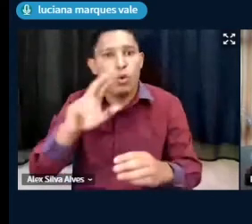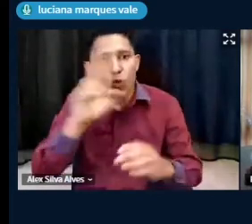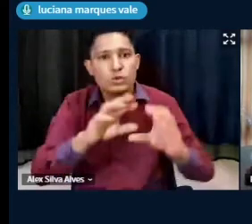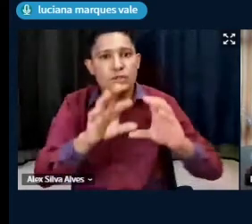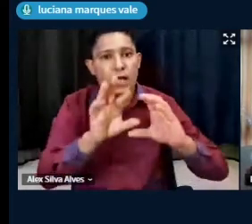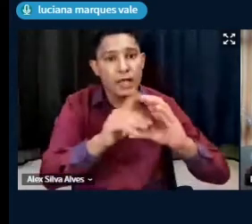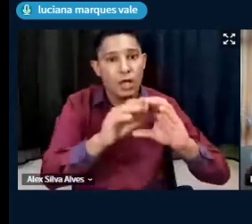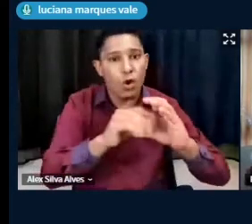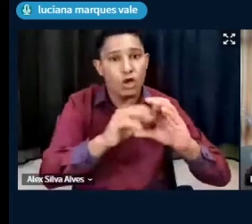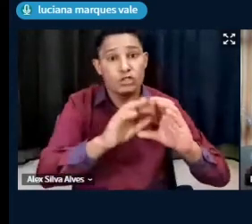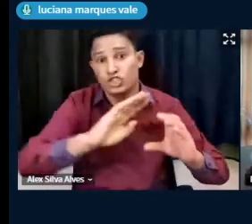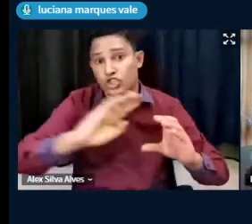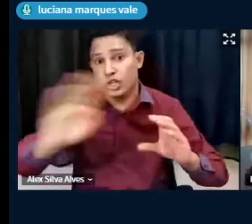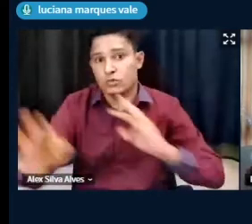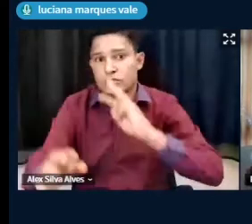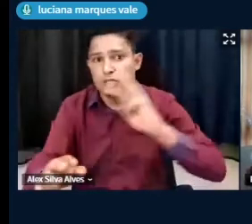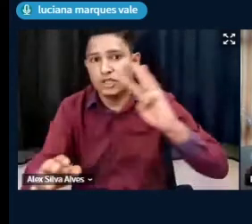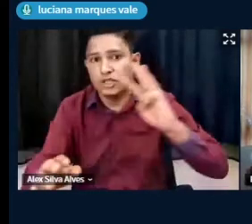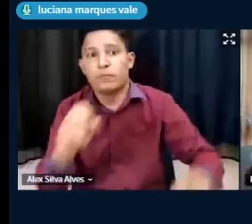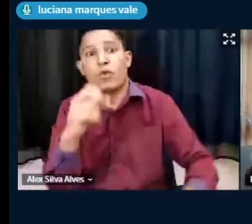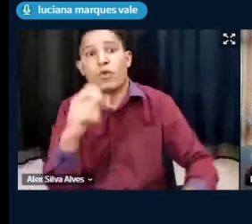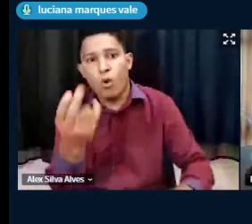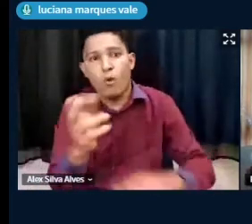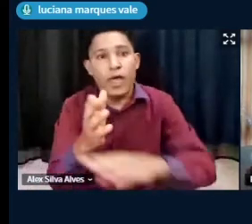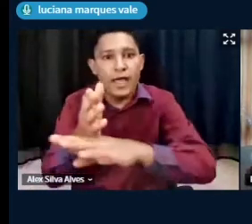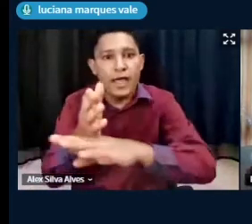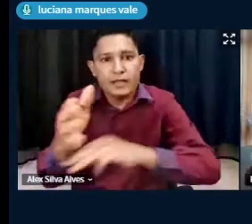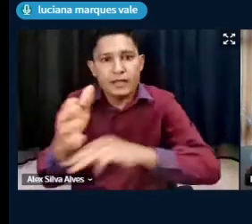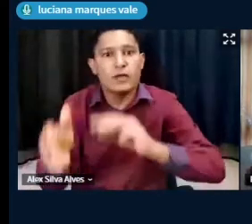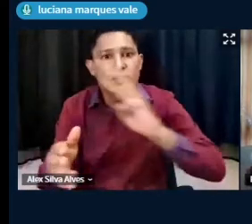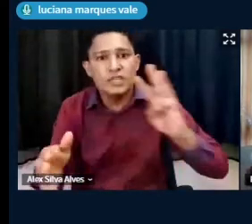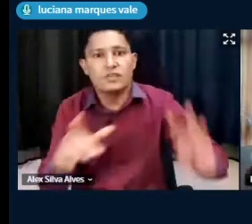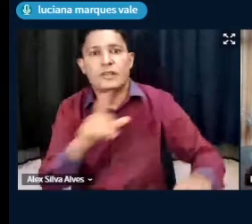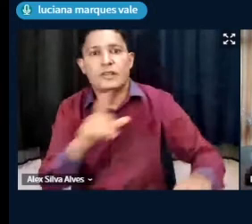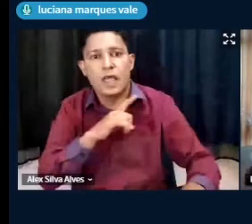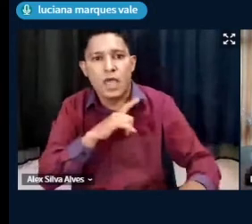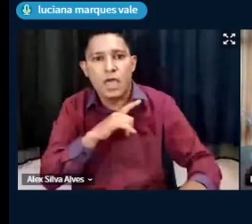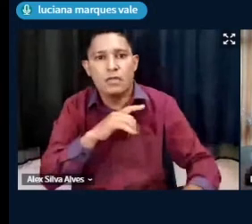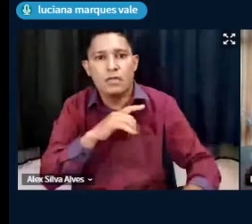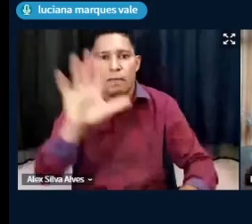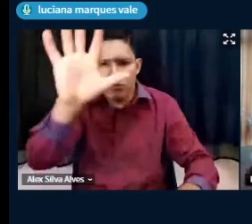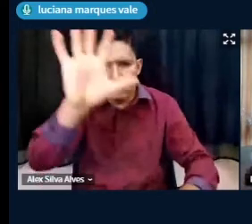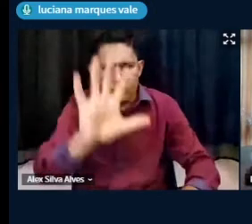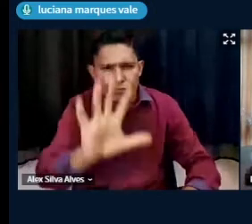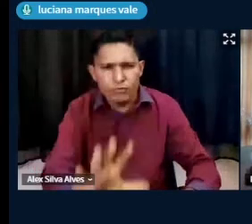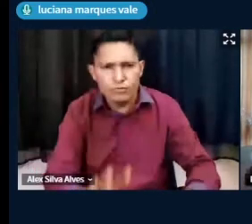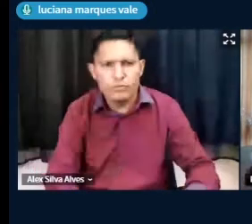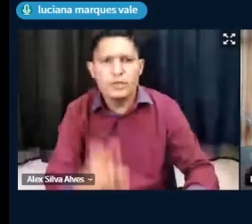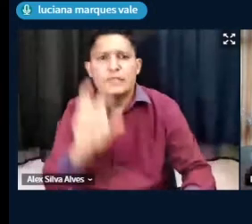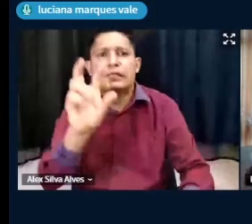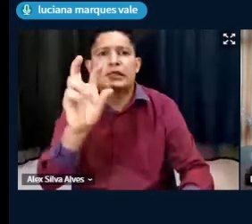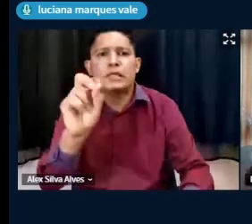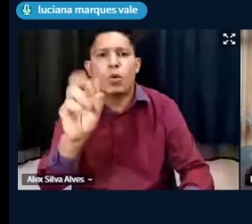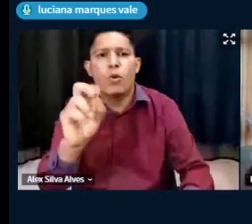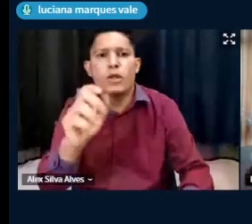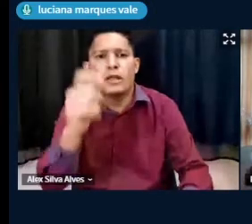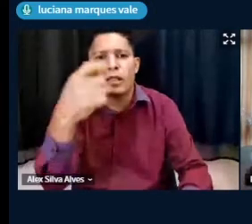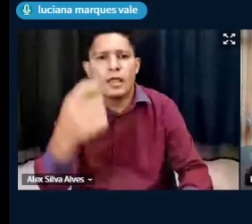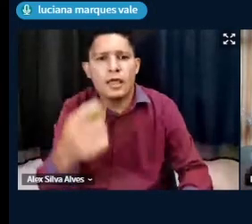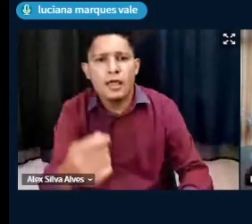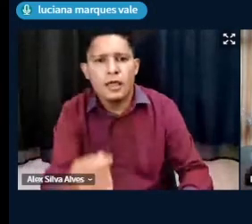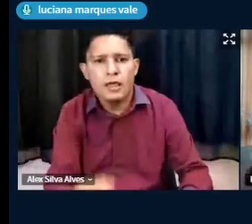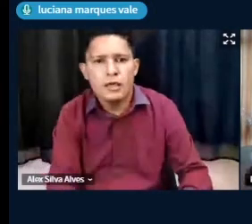verdade. Então, o site, a pessoa, ao clicar o QR Code, leva diretamente ao site, ou com a imagem,